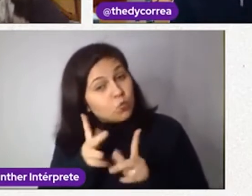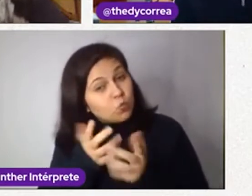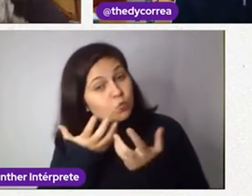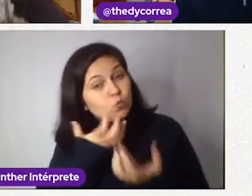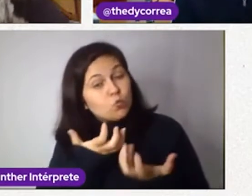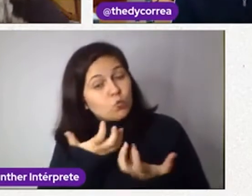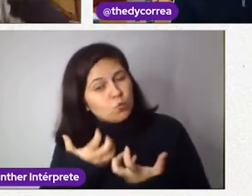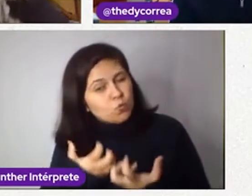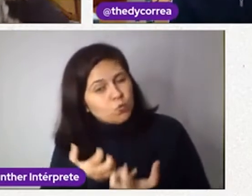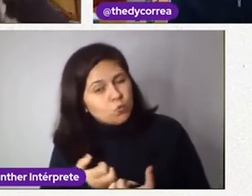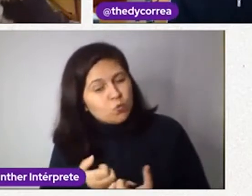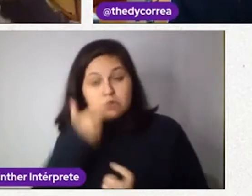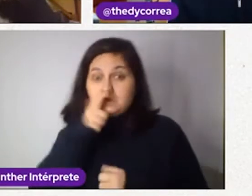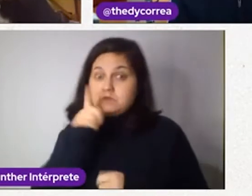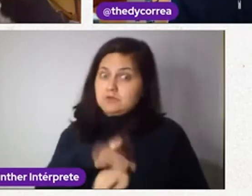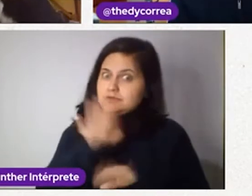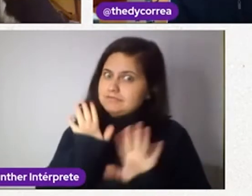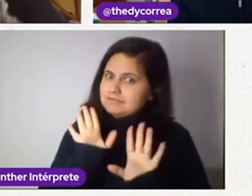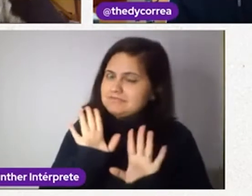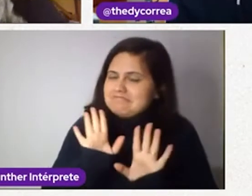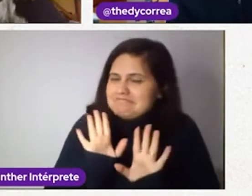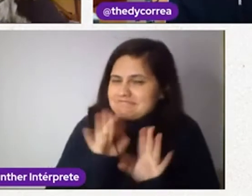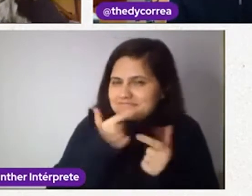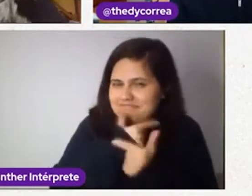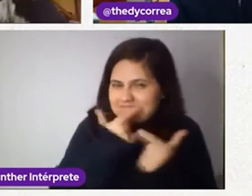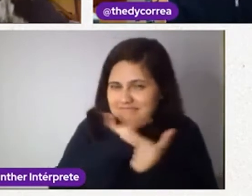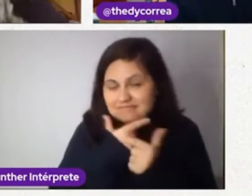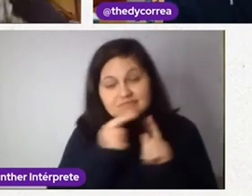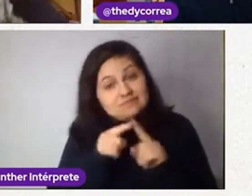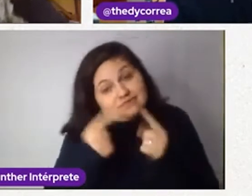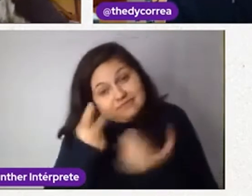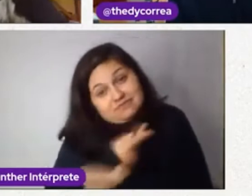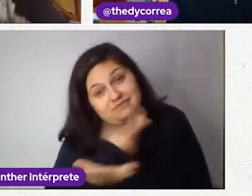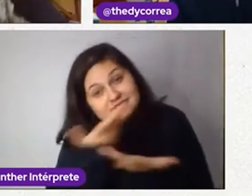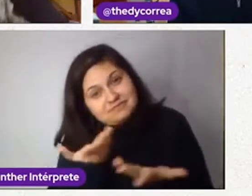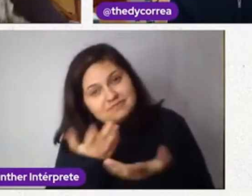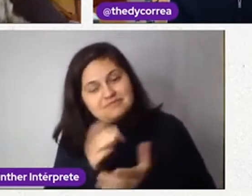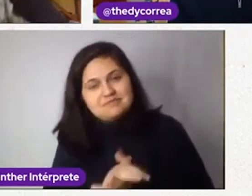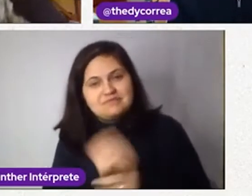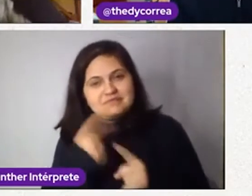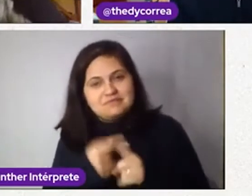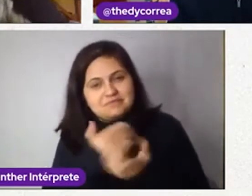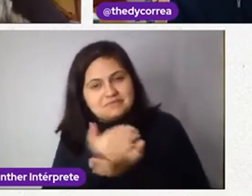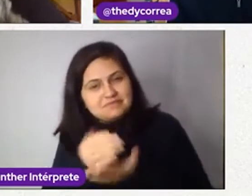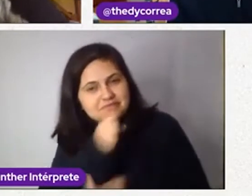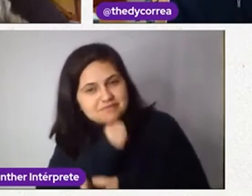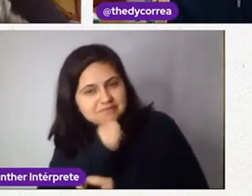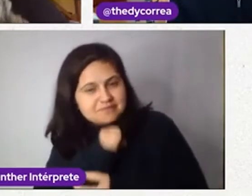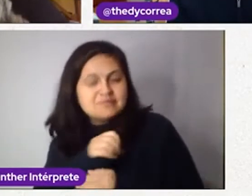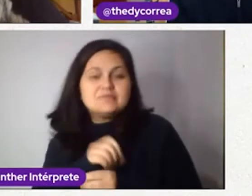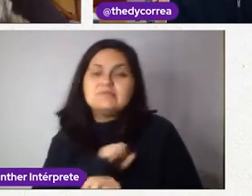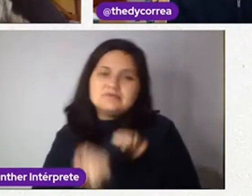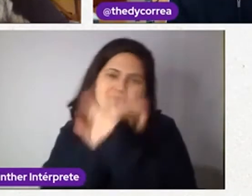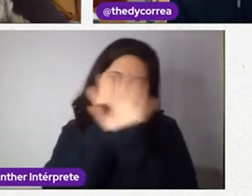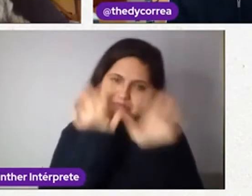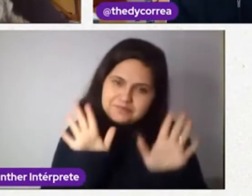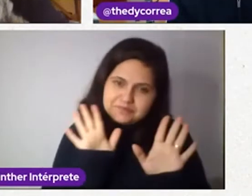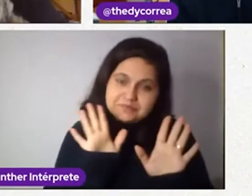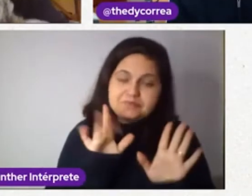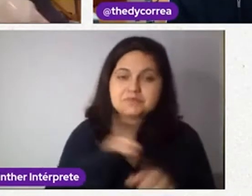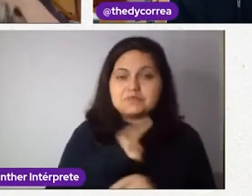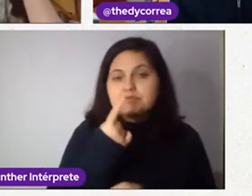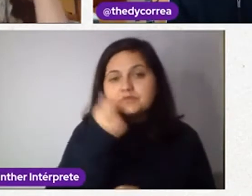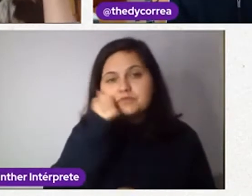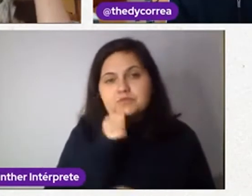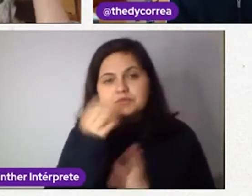estava alcançando mais. Isso acontece, né? Claro. Tem uma menina